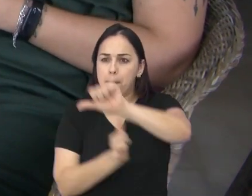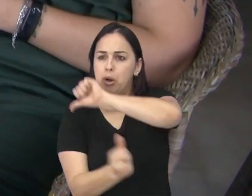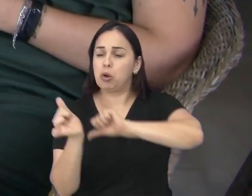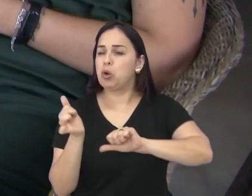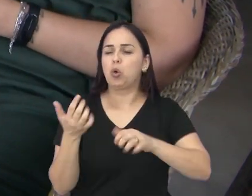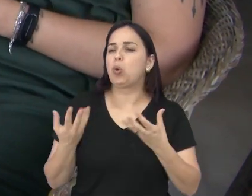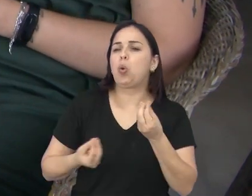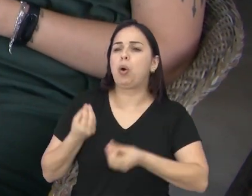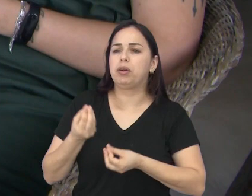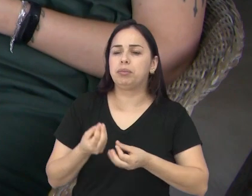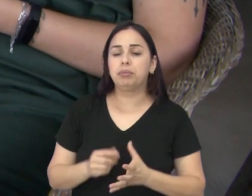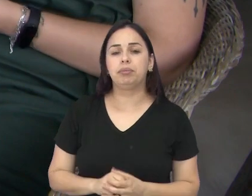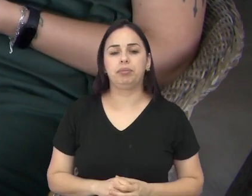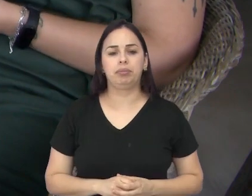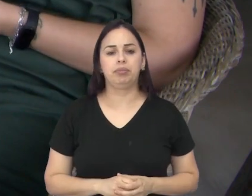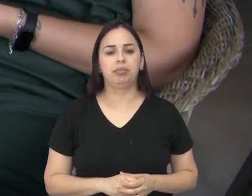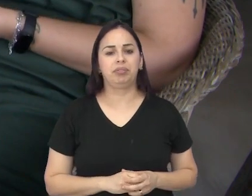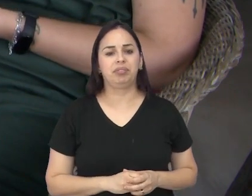a gravura?